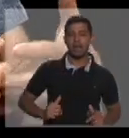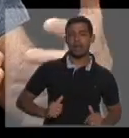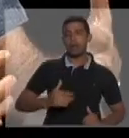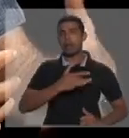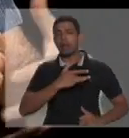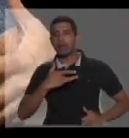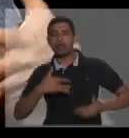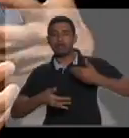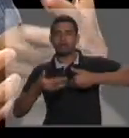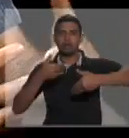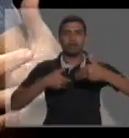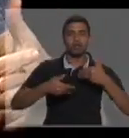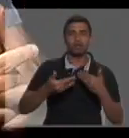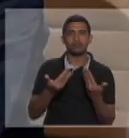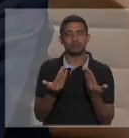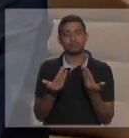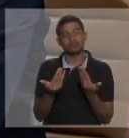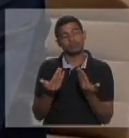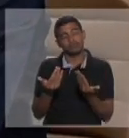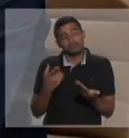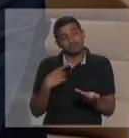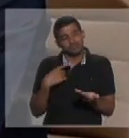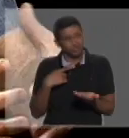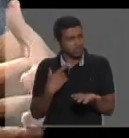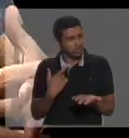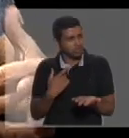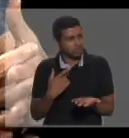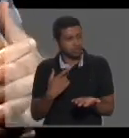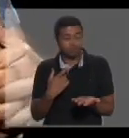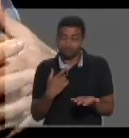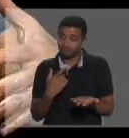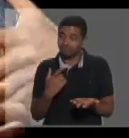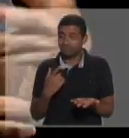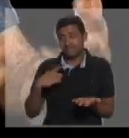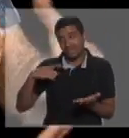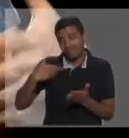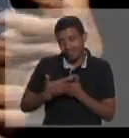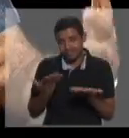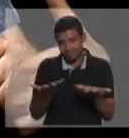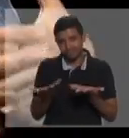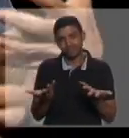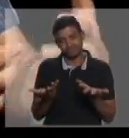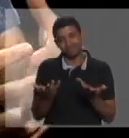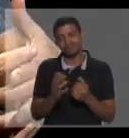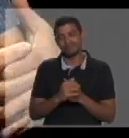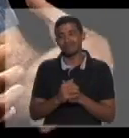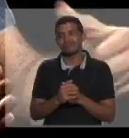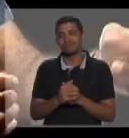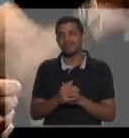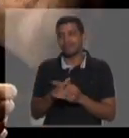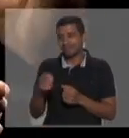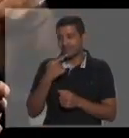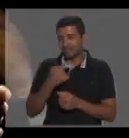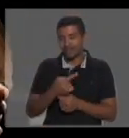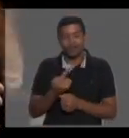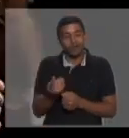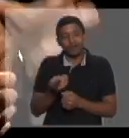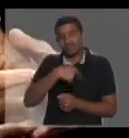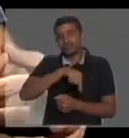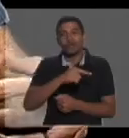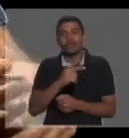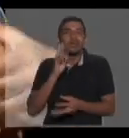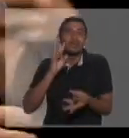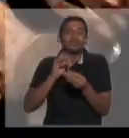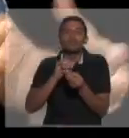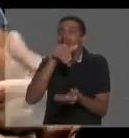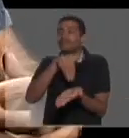com o higienismo, flertava... Tínhamos. Bom, você agora está tocando num ponto que a gente deixou para o final